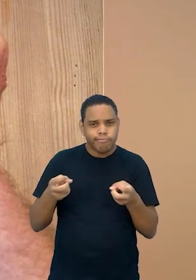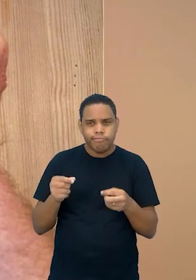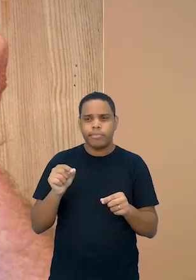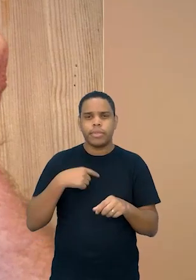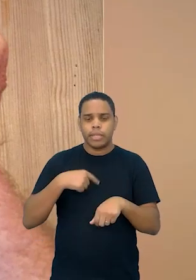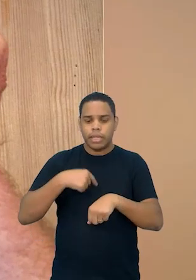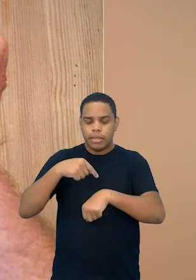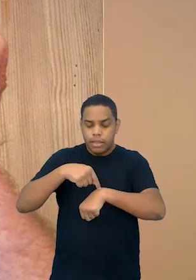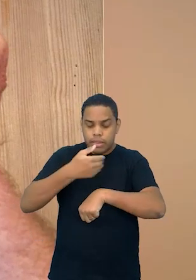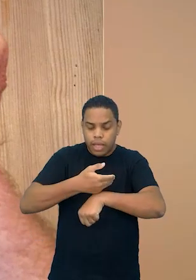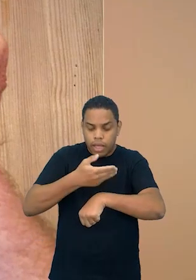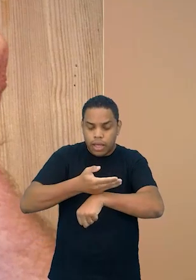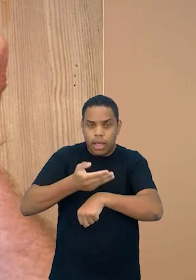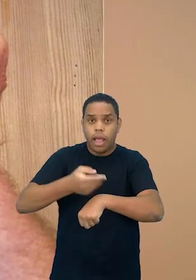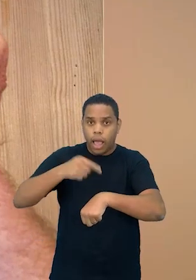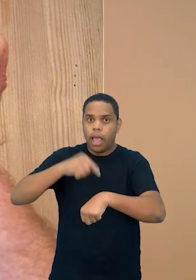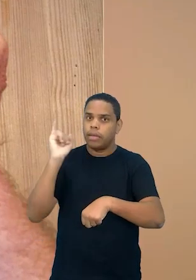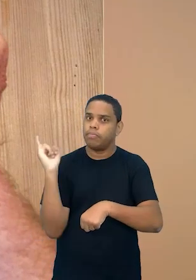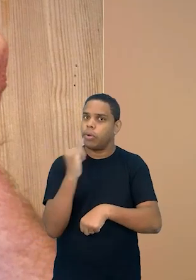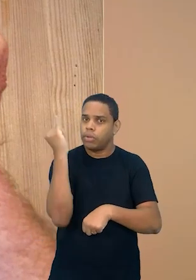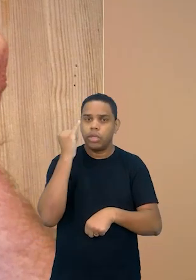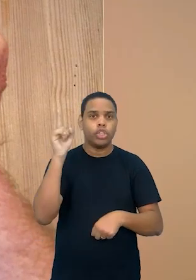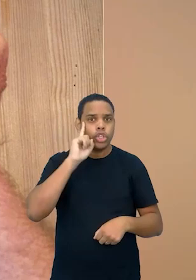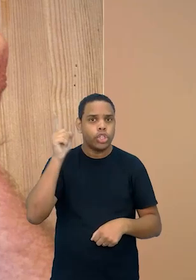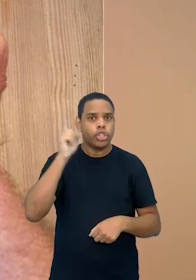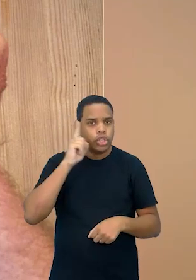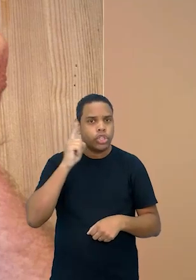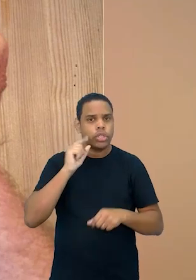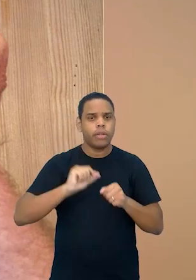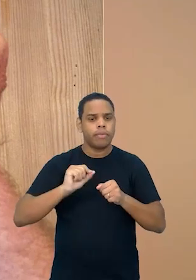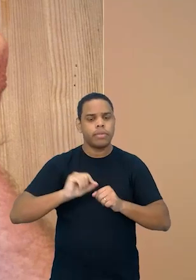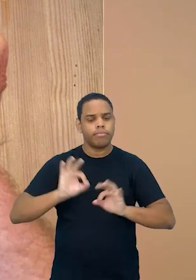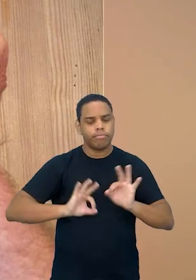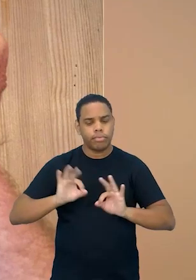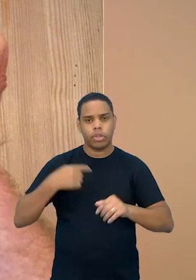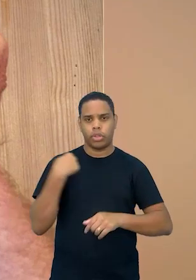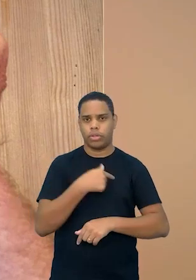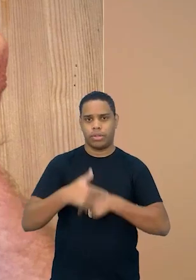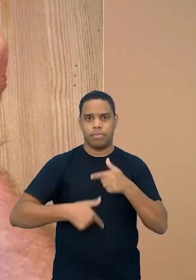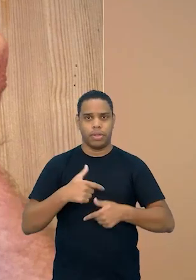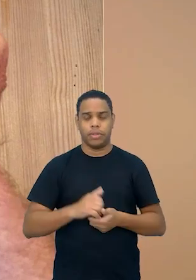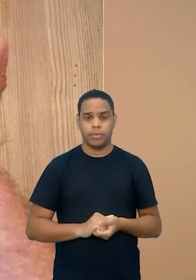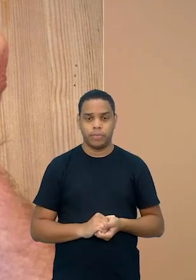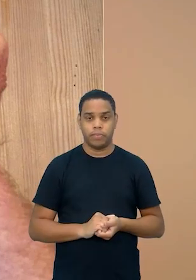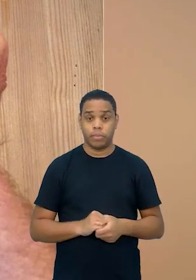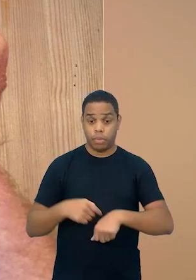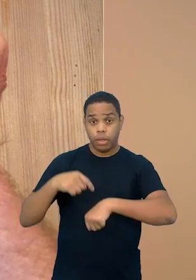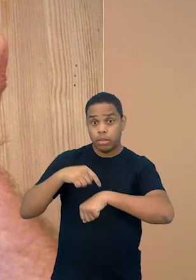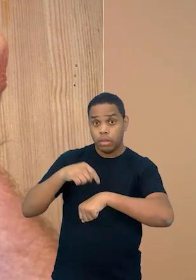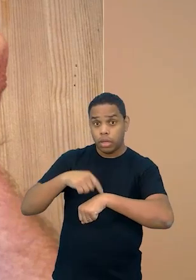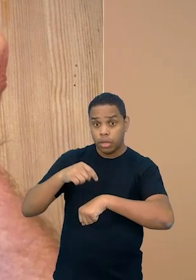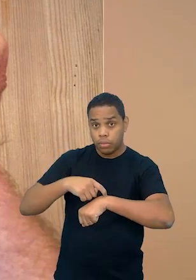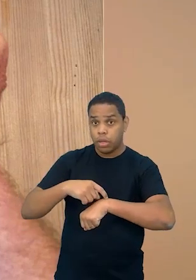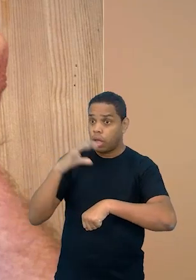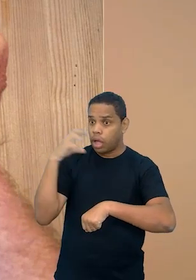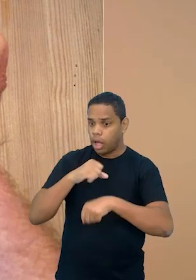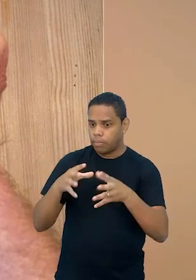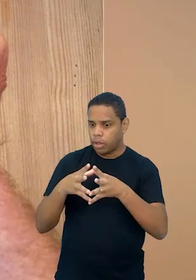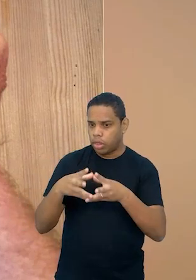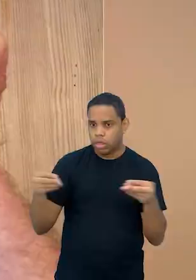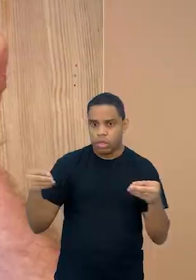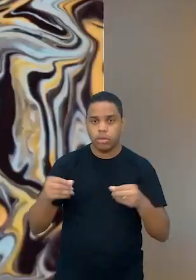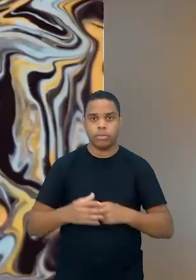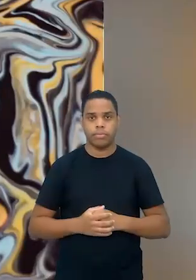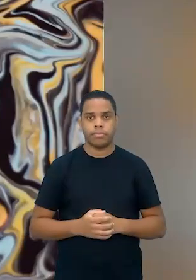cada segundo se torna importante no dia a dia para desenvolvermos nosso trabalho. O tempo se esvai por nossas